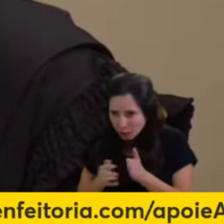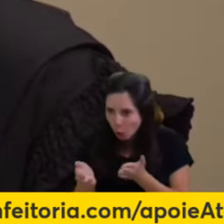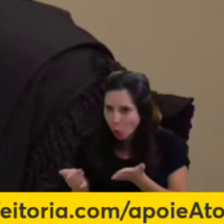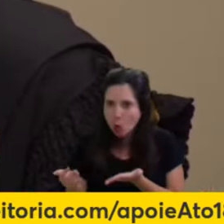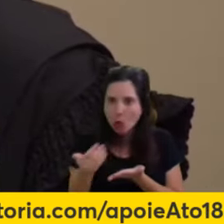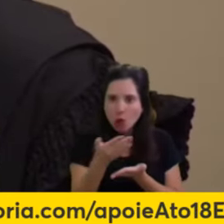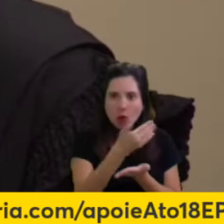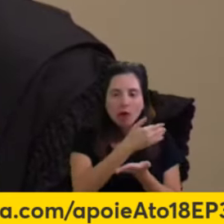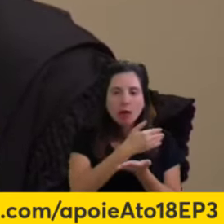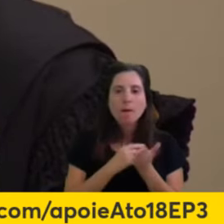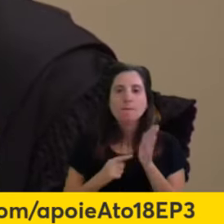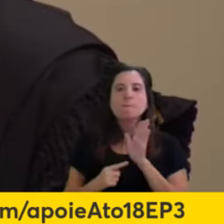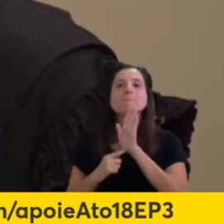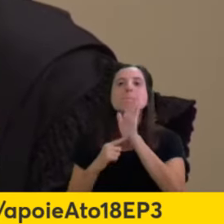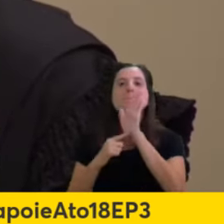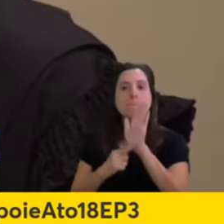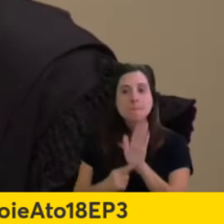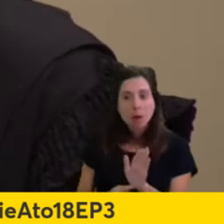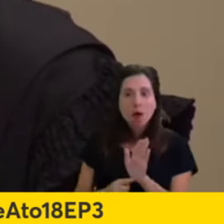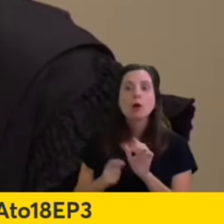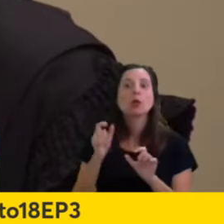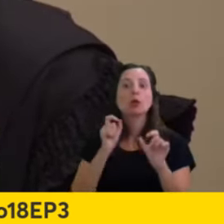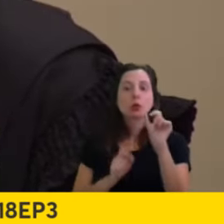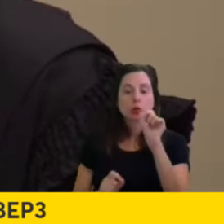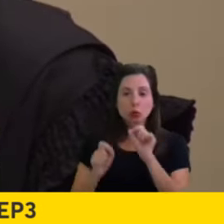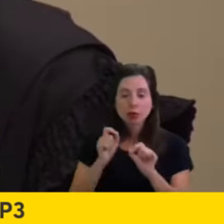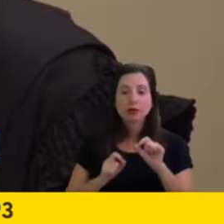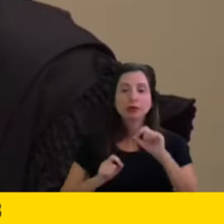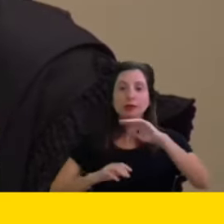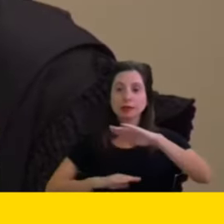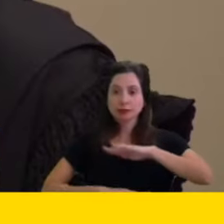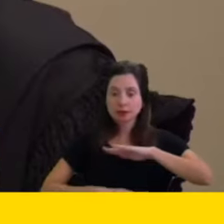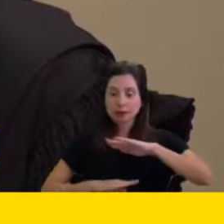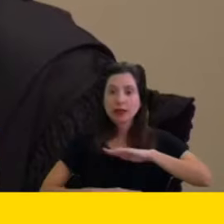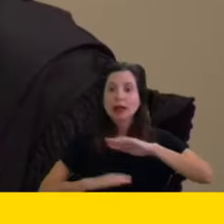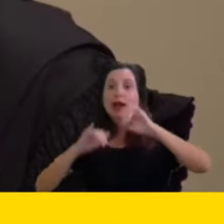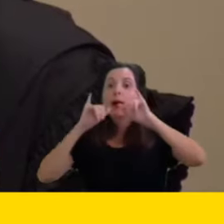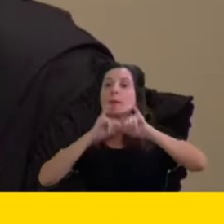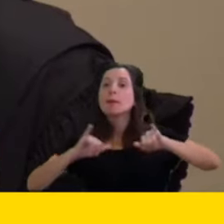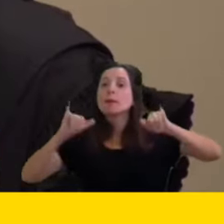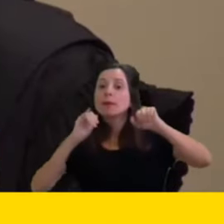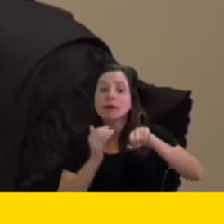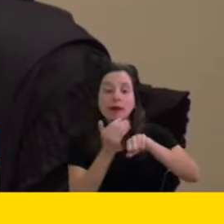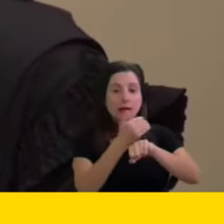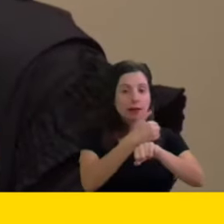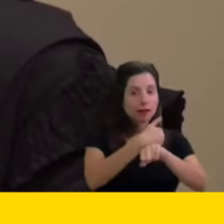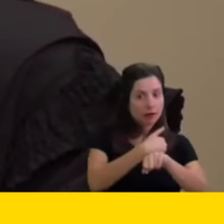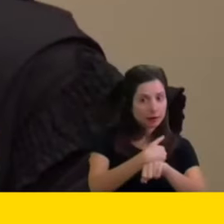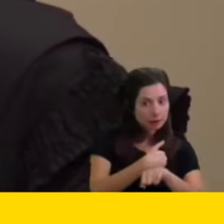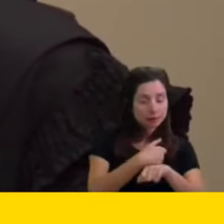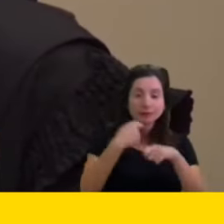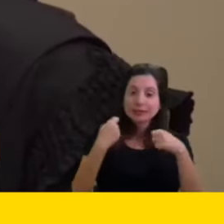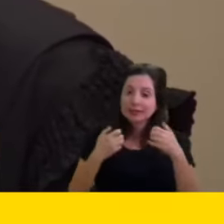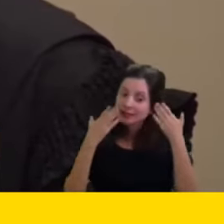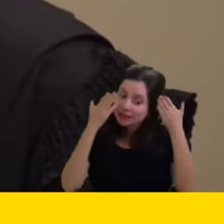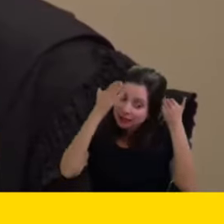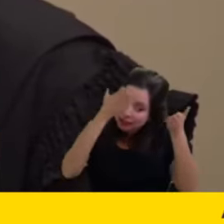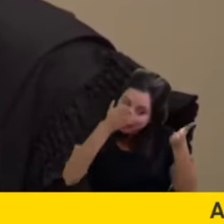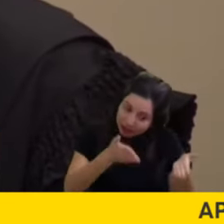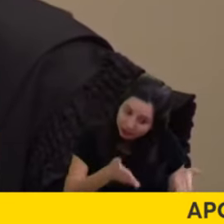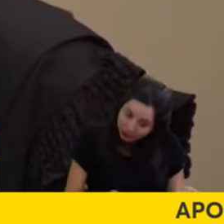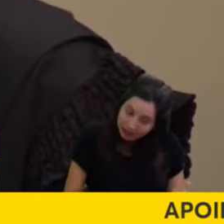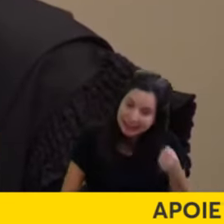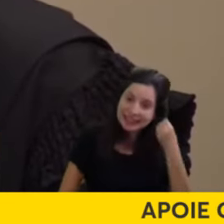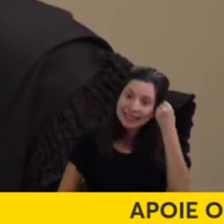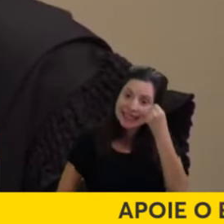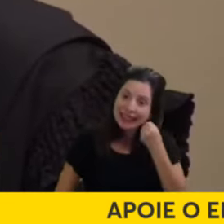mediática do investigado para exemplificar que neste caso a propaganda antecipada deveria ser deliberada e direcionada ao Senado no Paraná o que